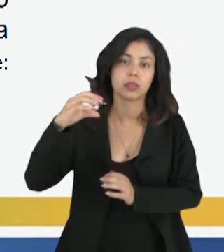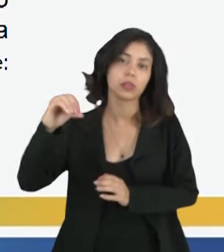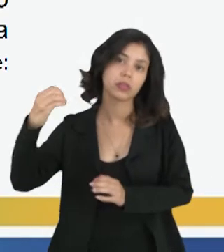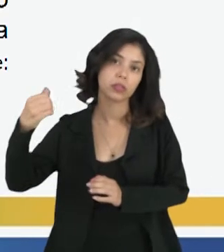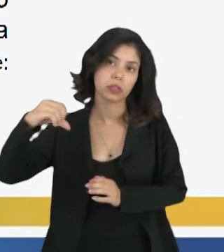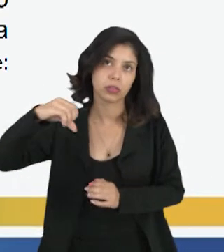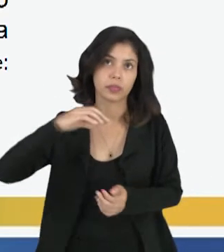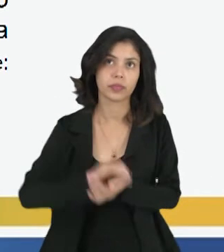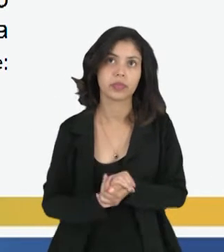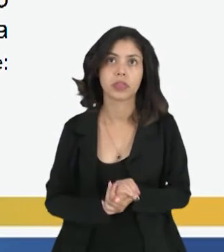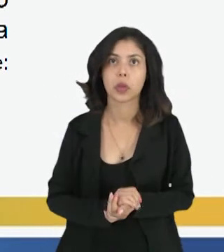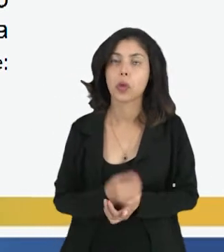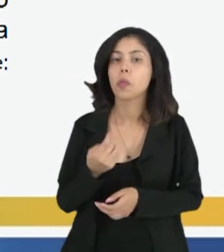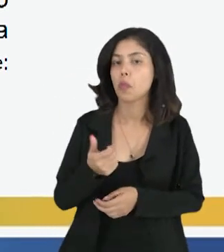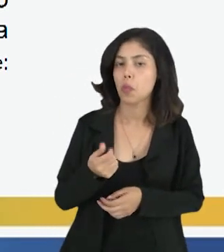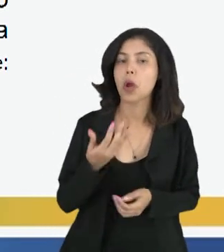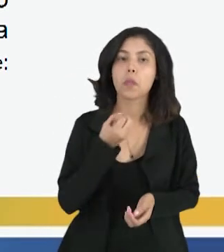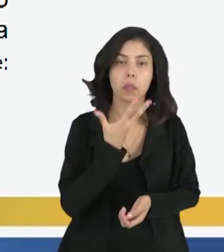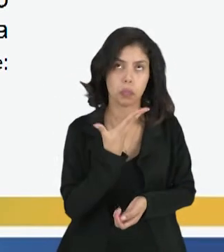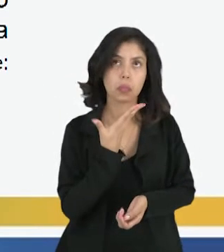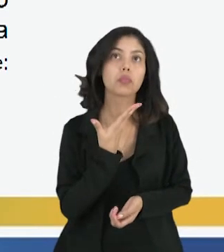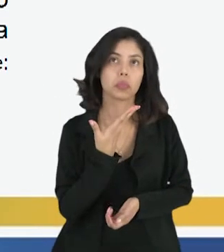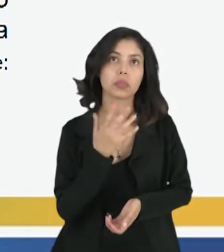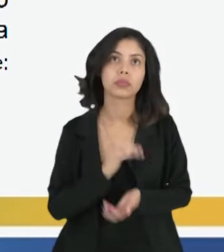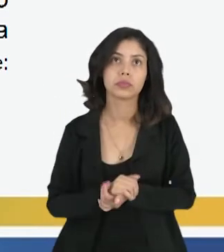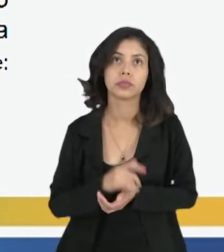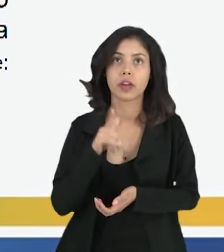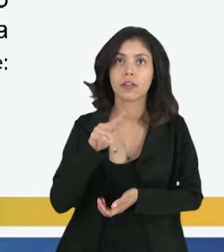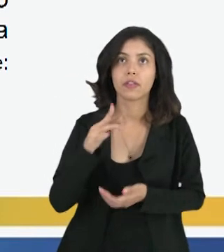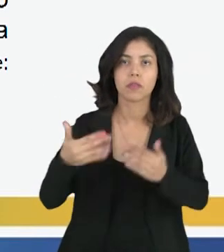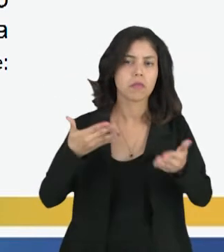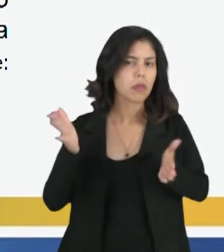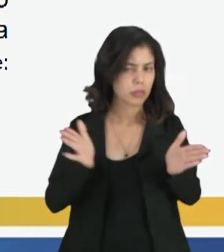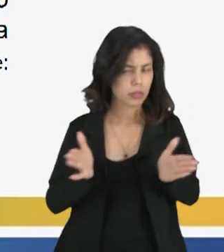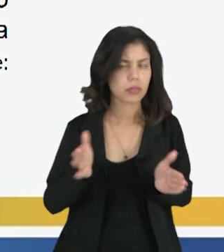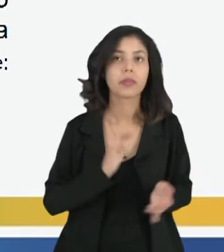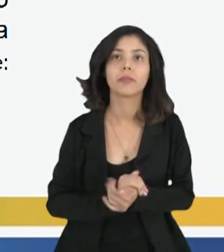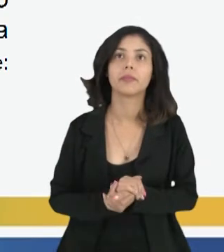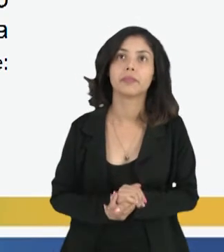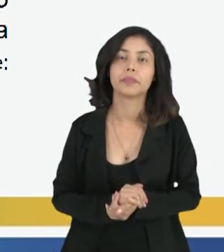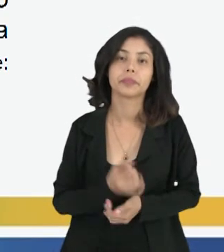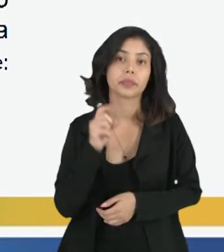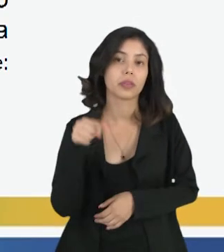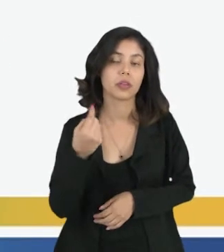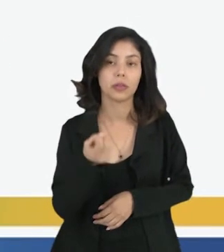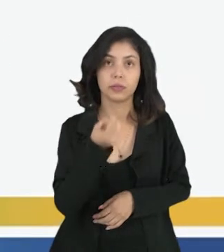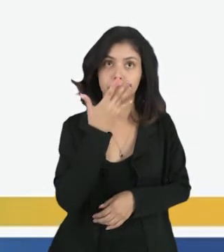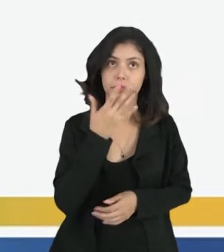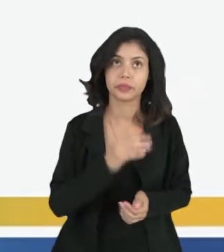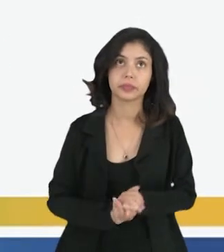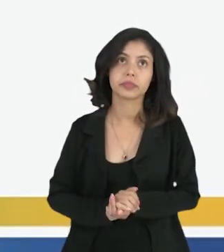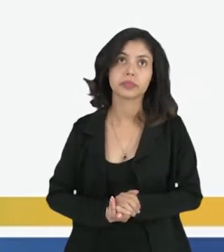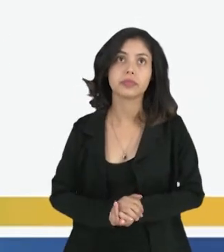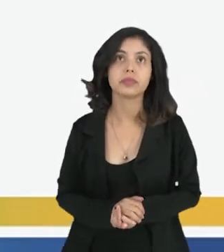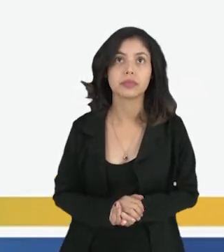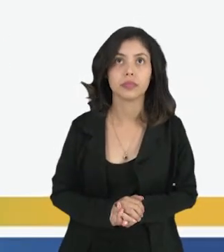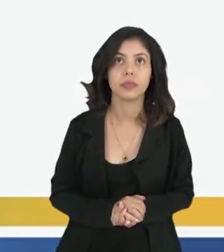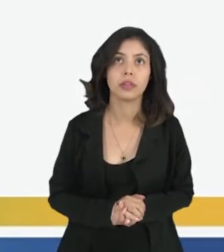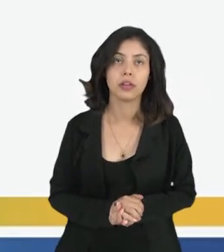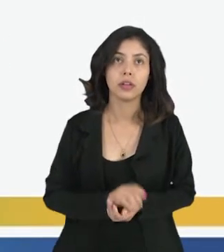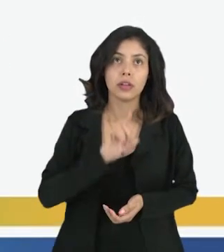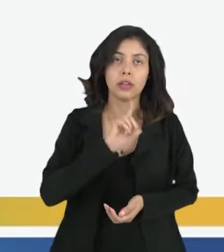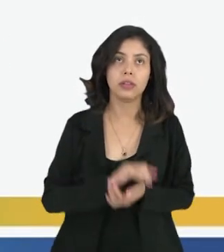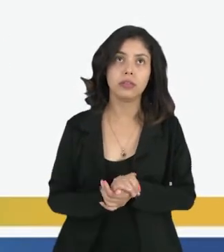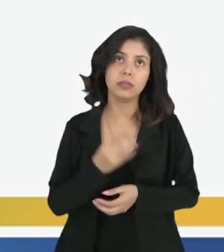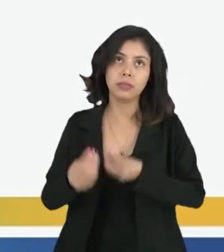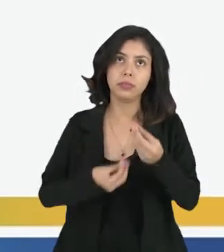moeda flexível. Então, todos esses países que estão no mapa aí ao lado, você depois pode congelar e ver, são os países do leste europeu. Quanto